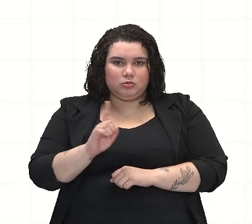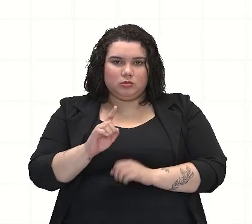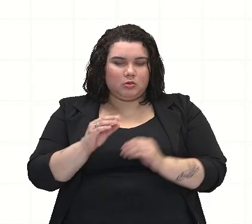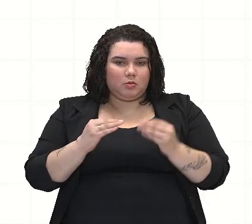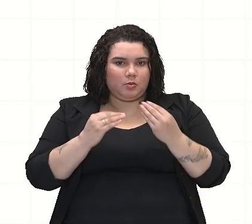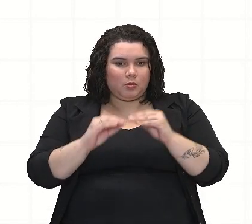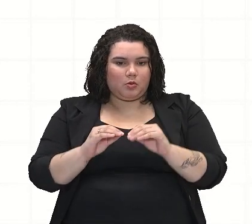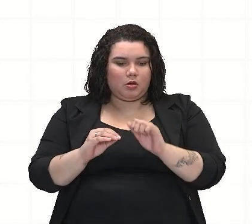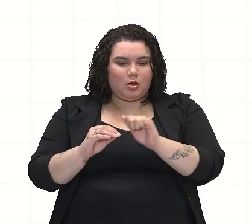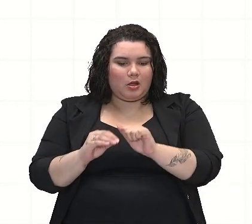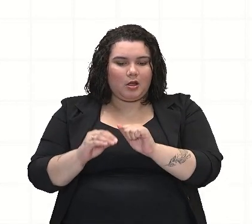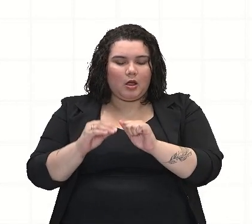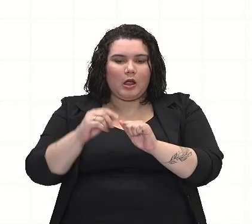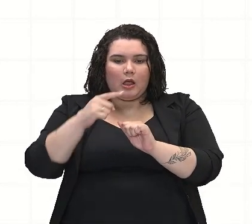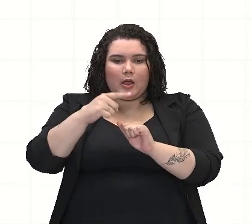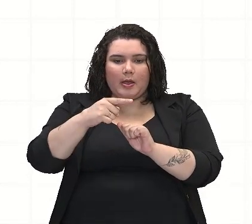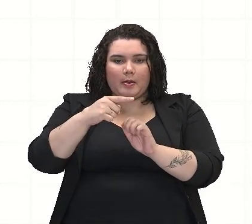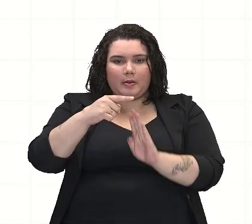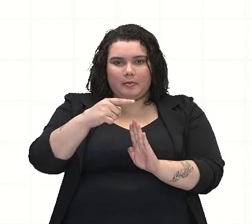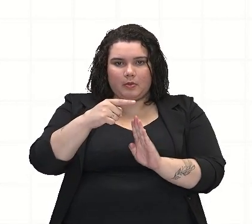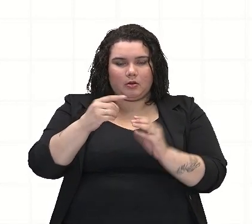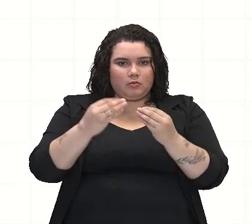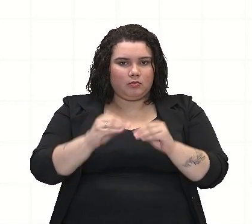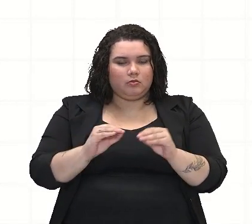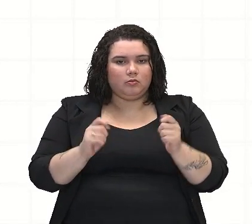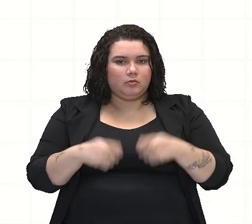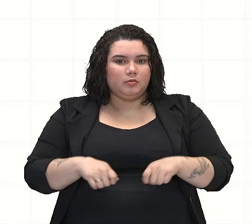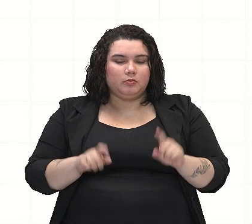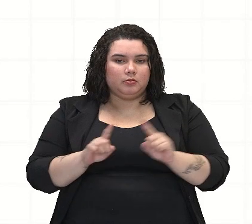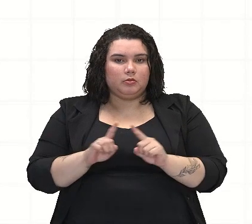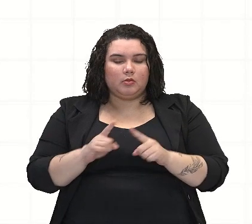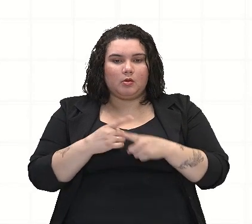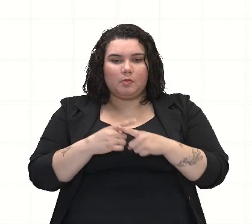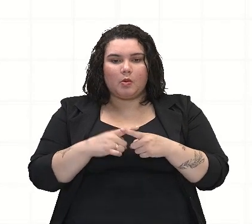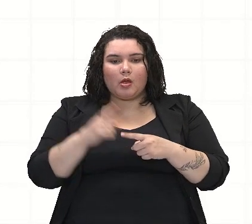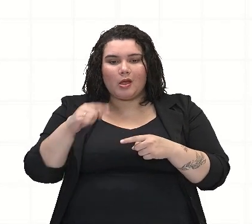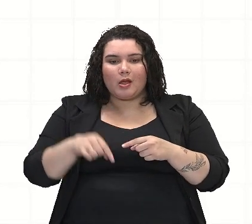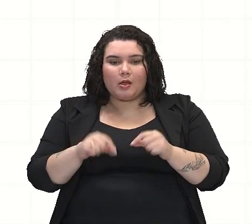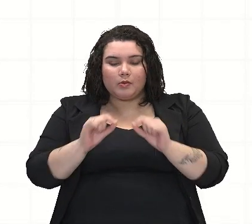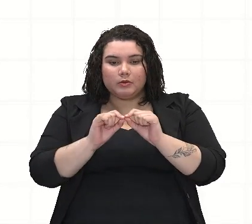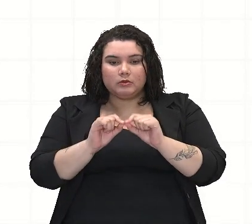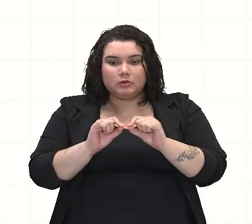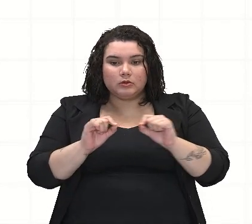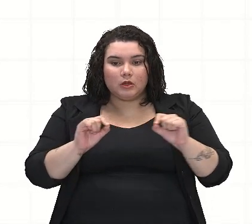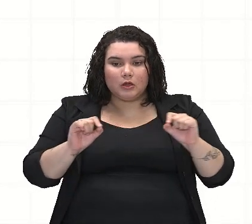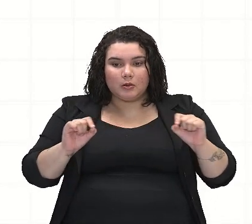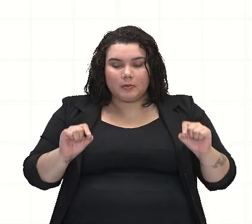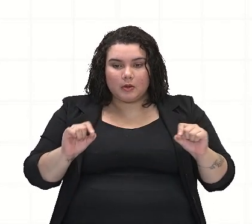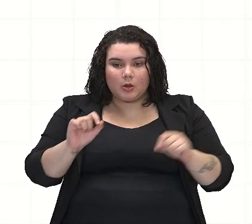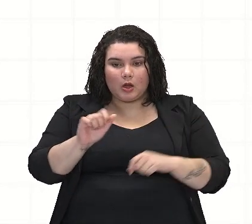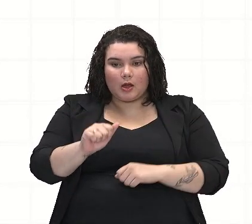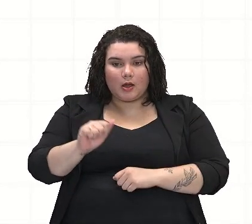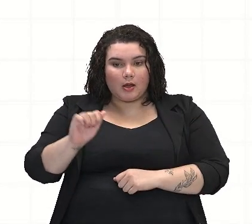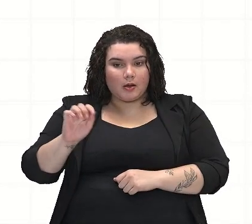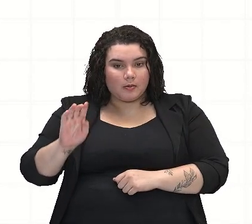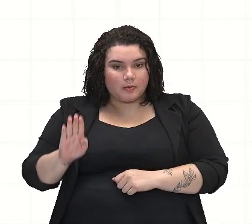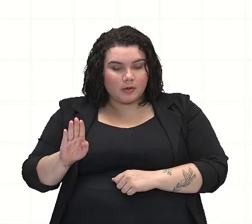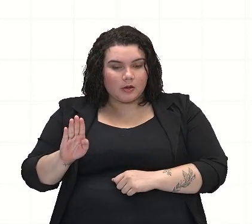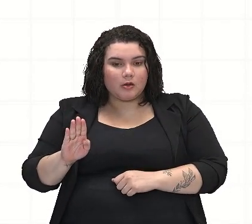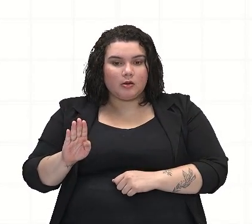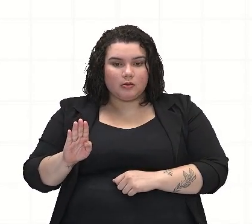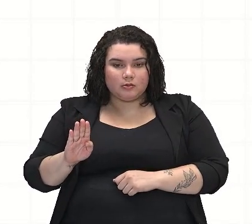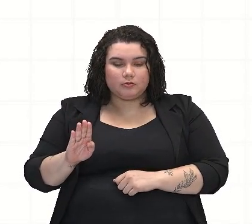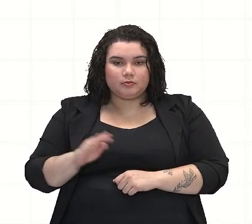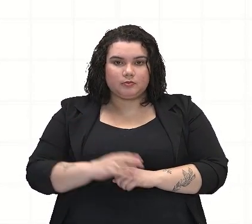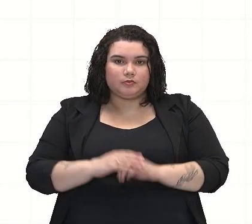símbolo, porque quando nós estamos falando que eu estou me referindo a um segmento AB, né?